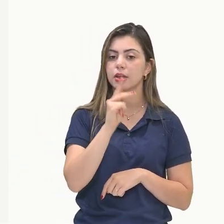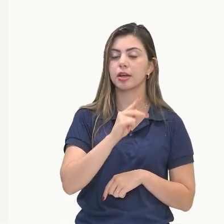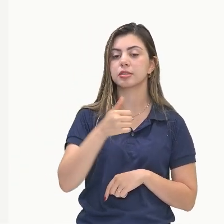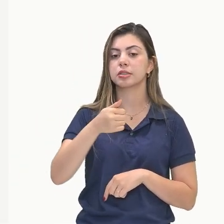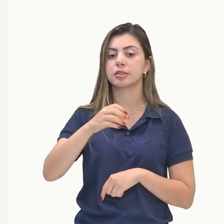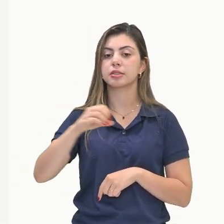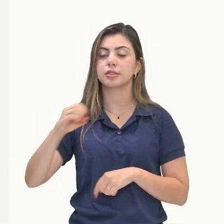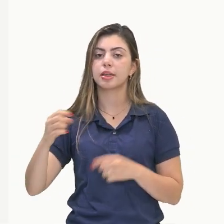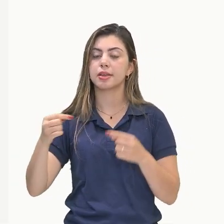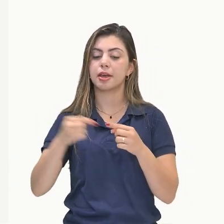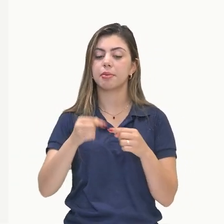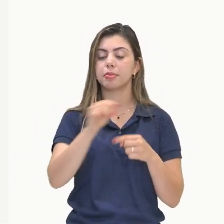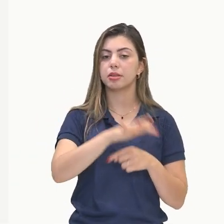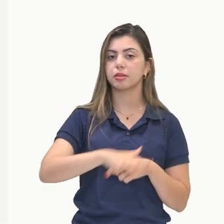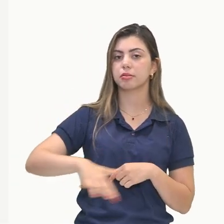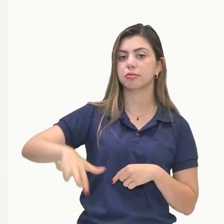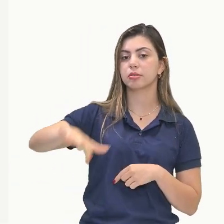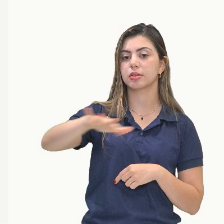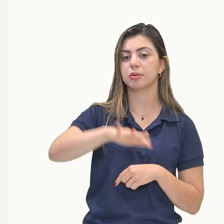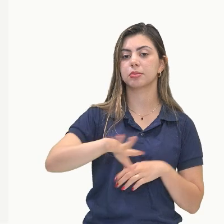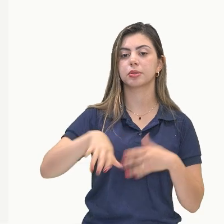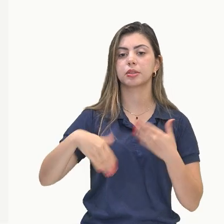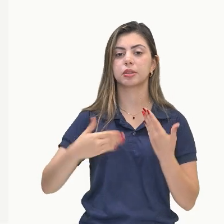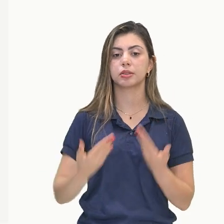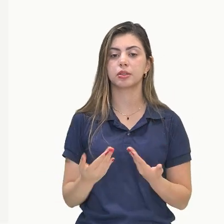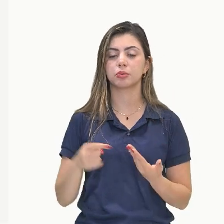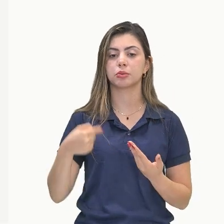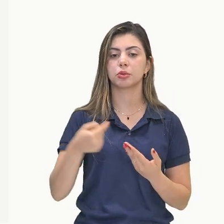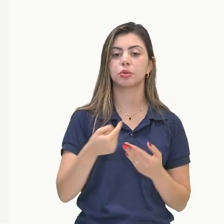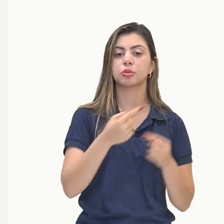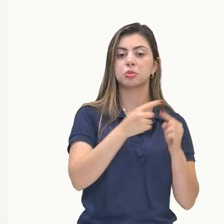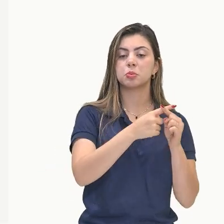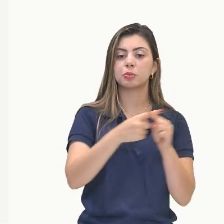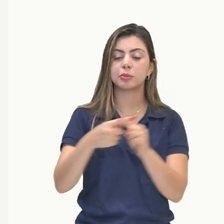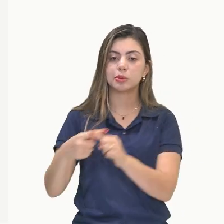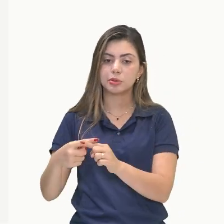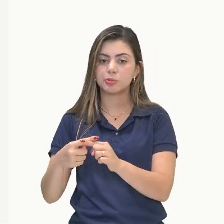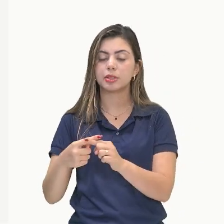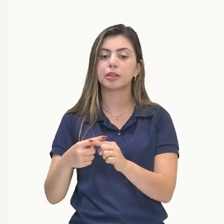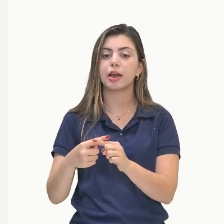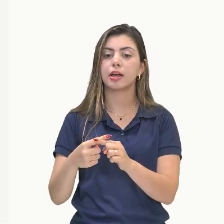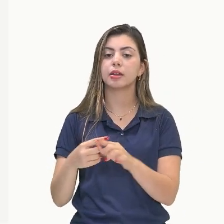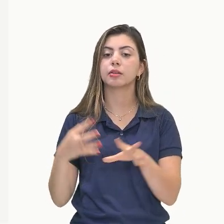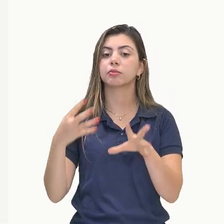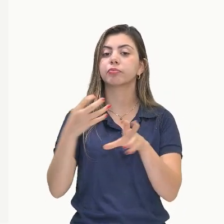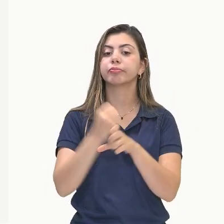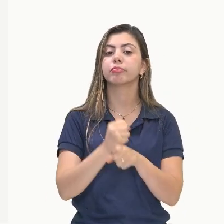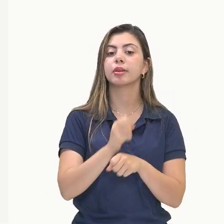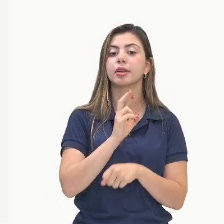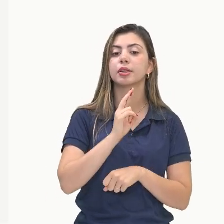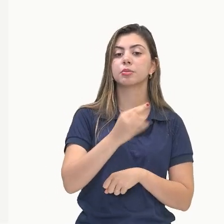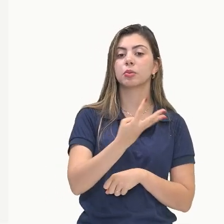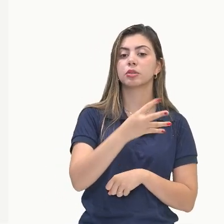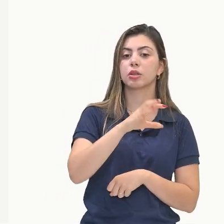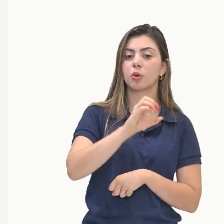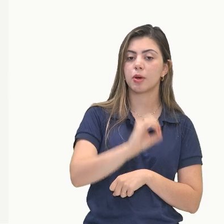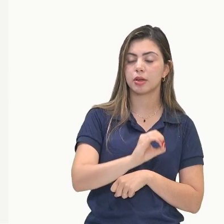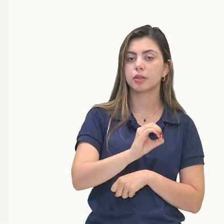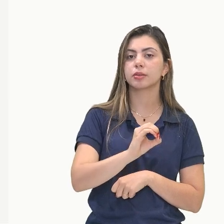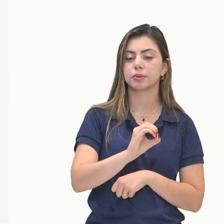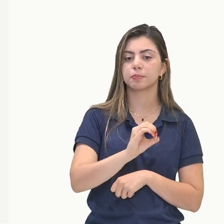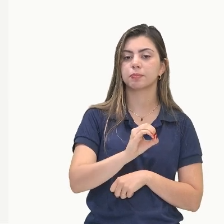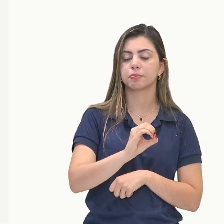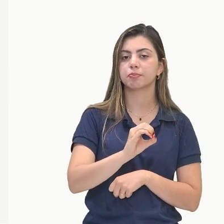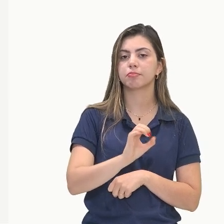campo. Quando eu multiplico 0,002 por 200 mil, o resultado é 40.